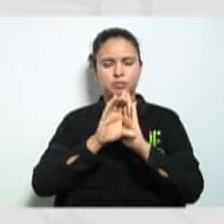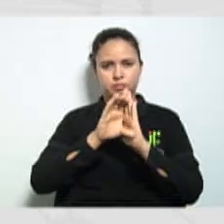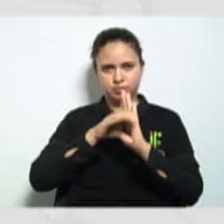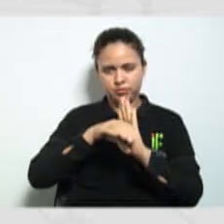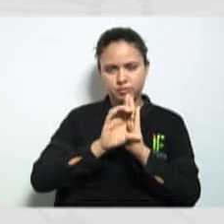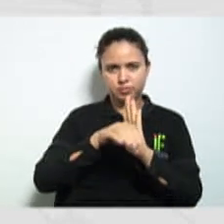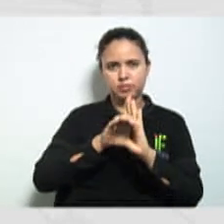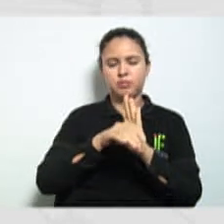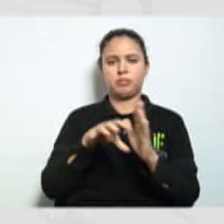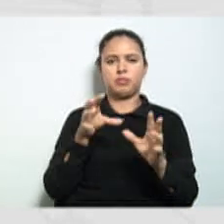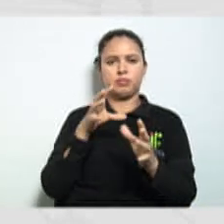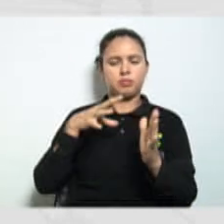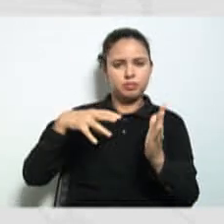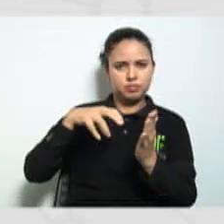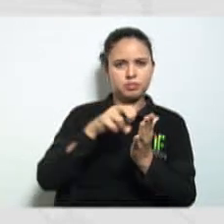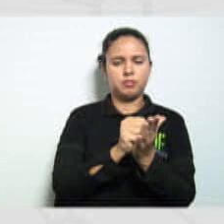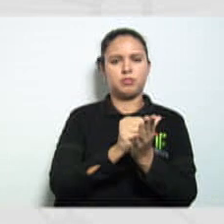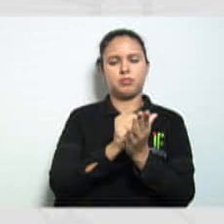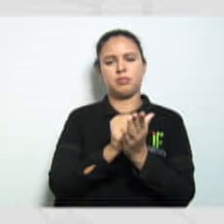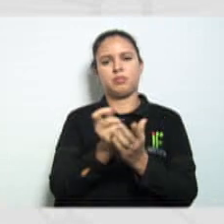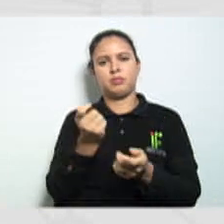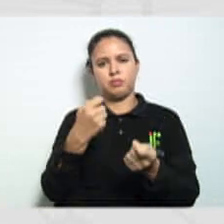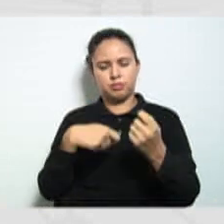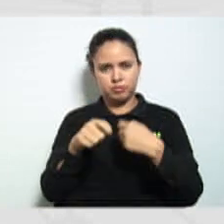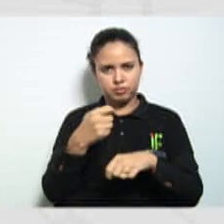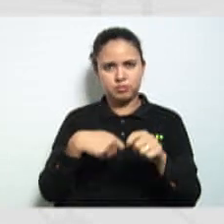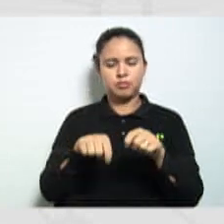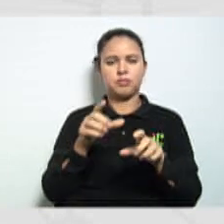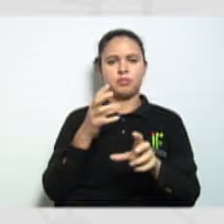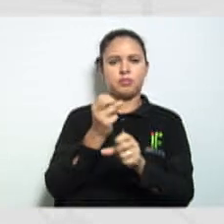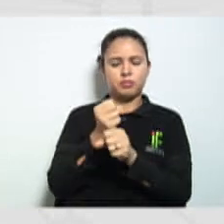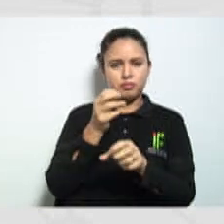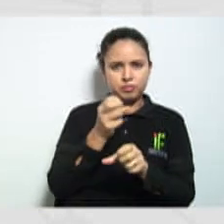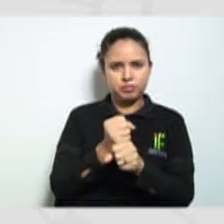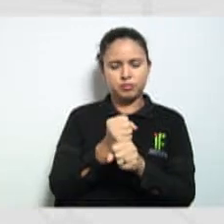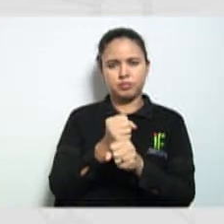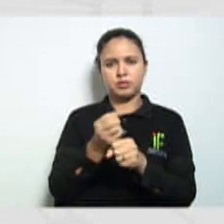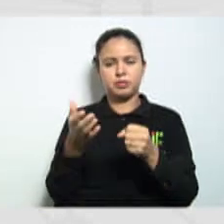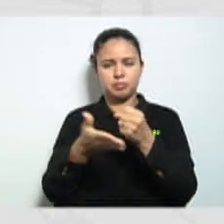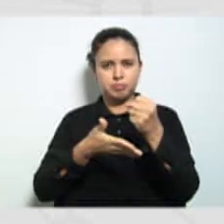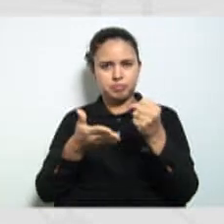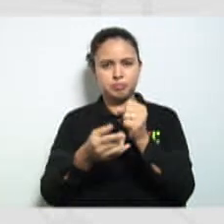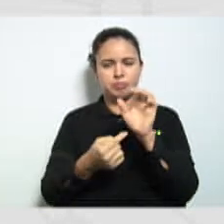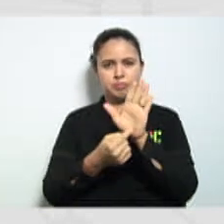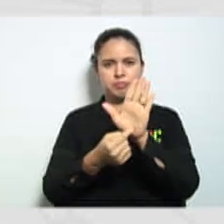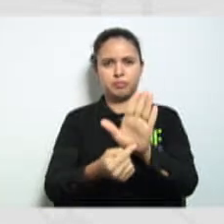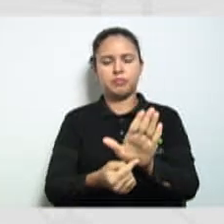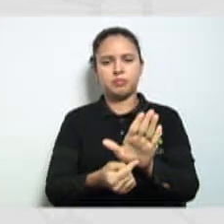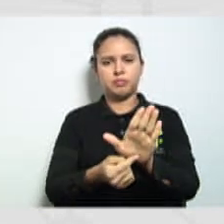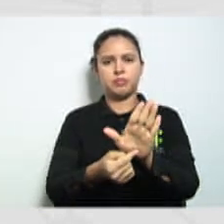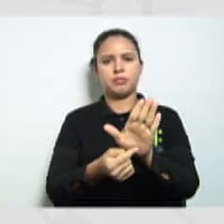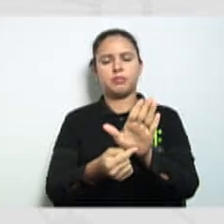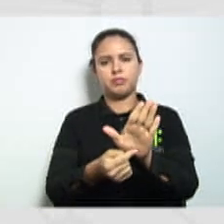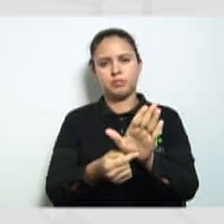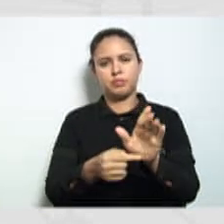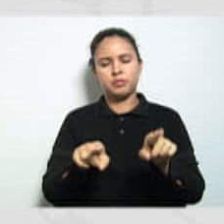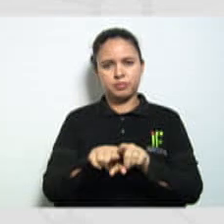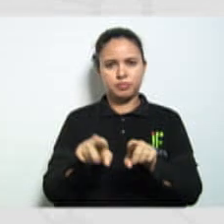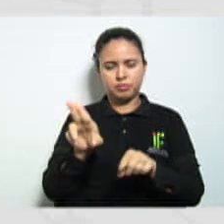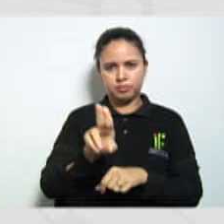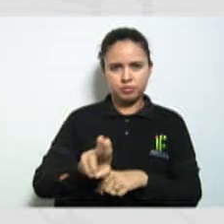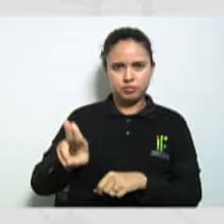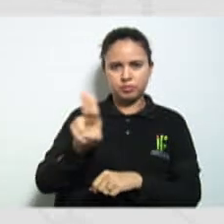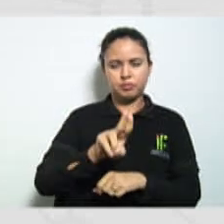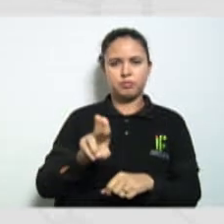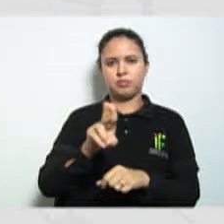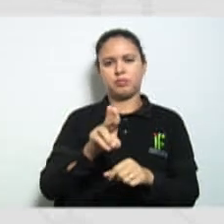escrituração contábil, reconhecer as técnicas contábeis e as principais demonstrações e manipular dados